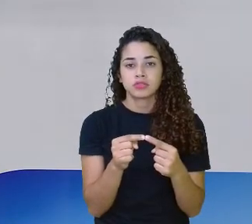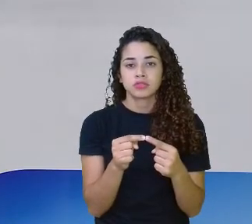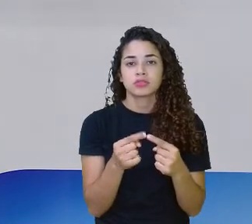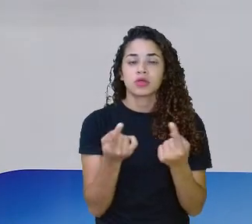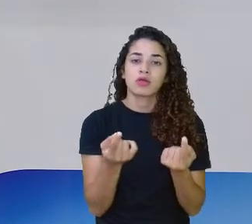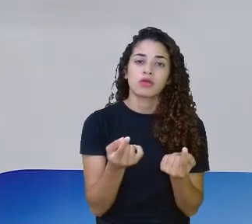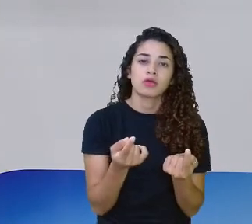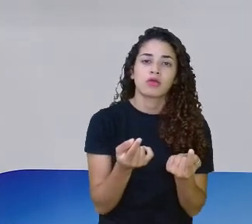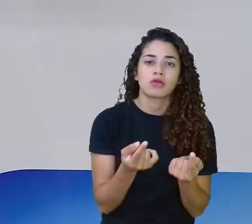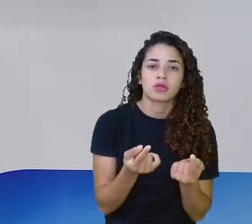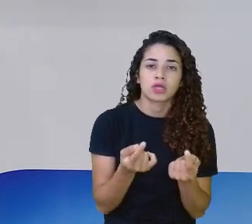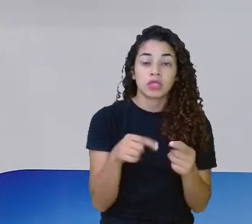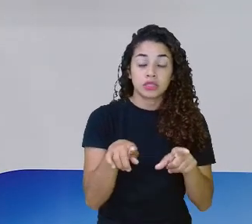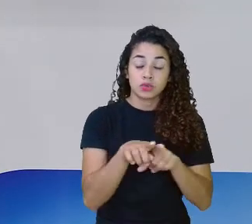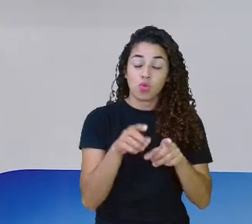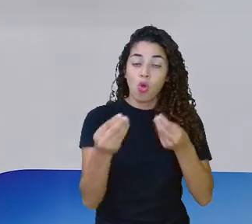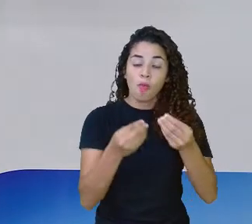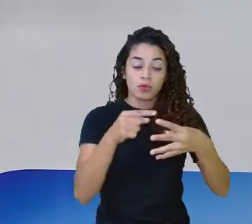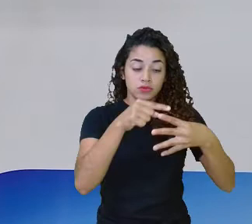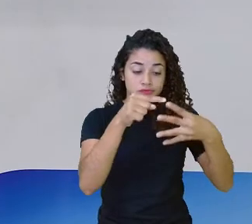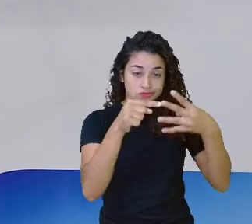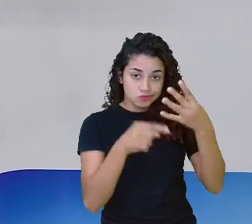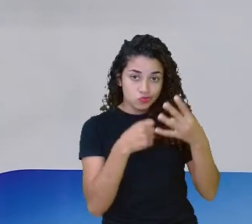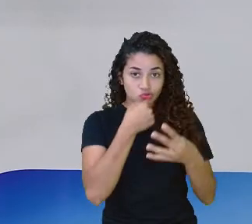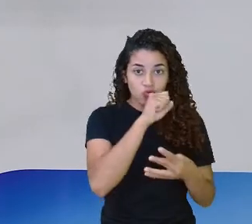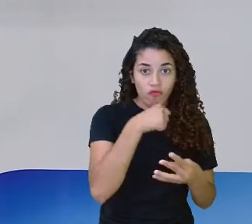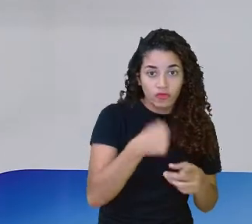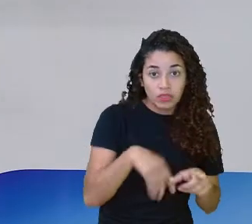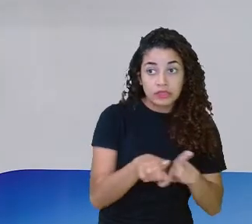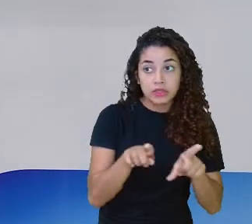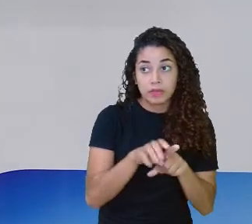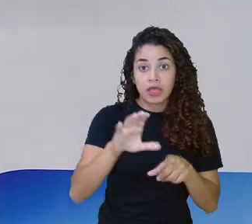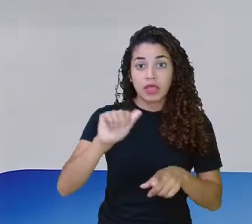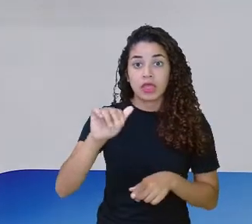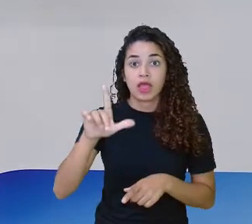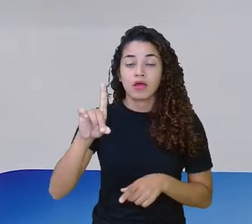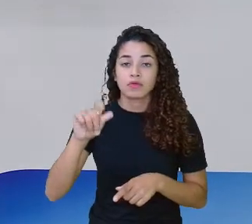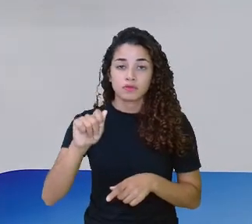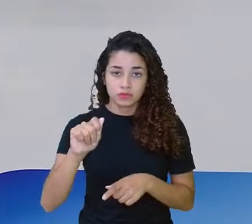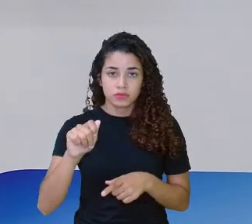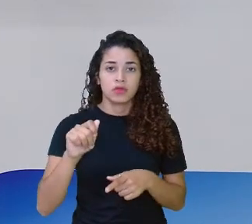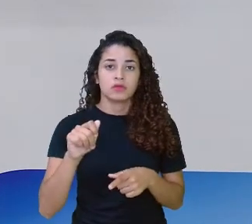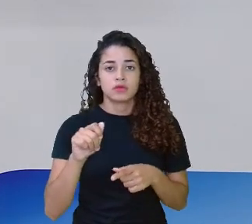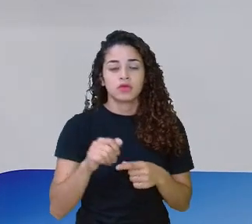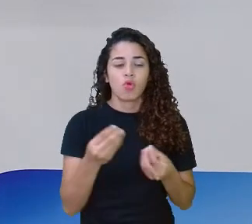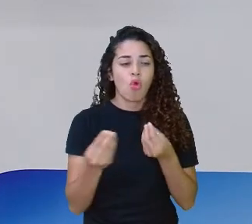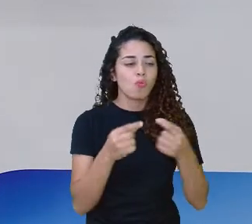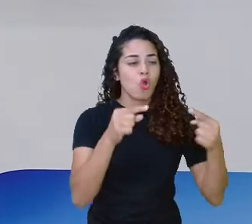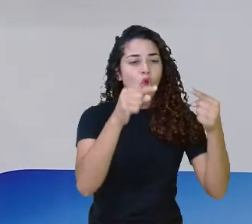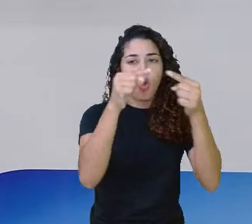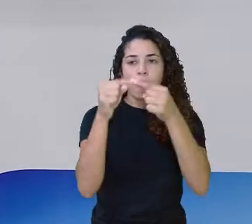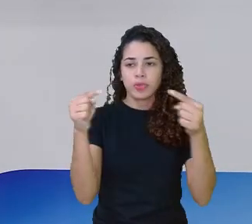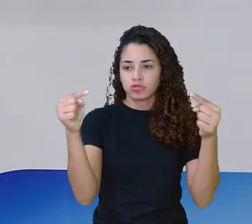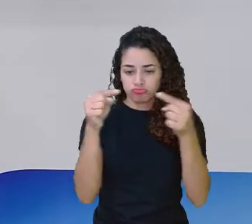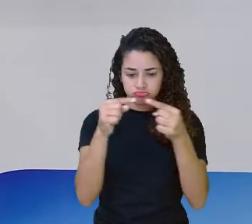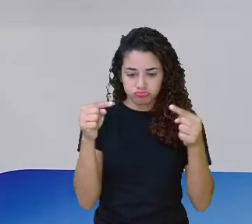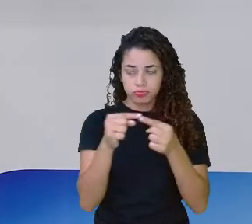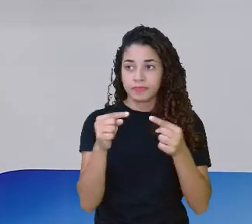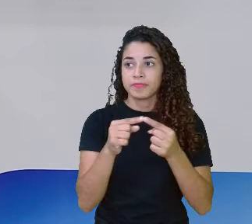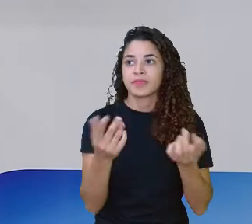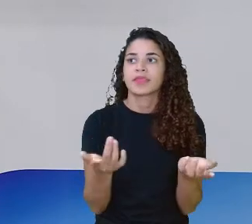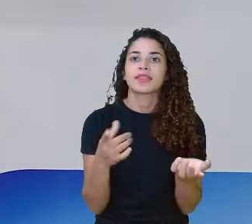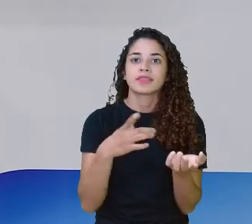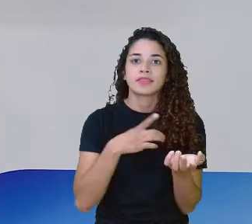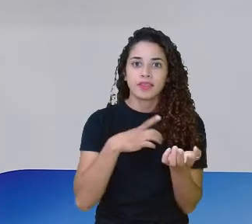partir dos sabores dos sorvetes com as caldas que eu tenho? Aí a gente já vem com